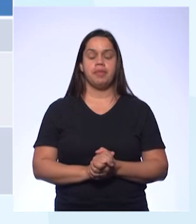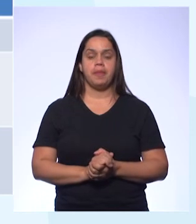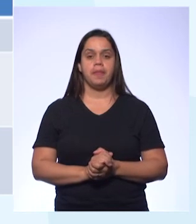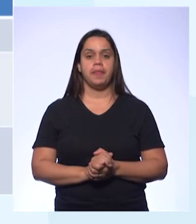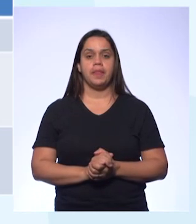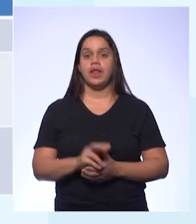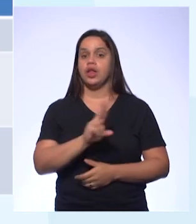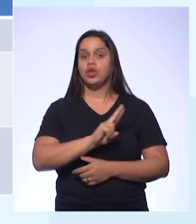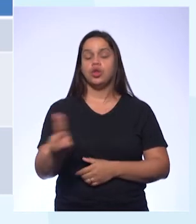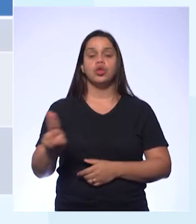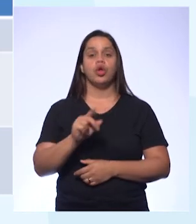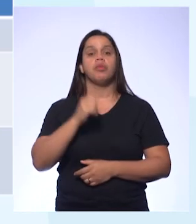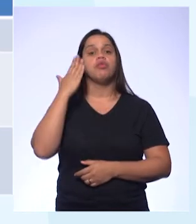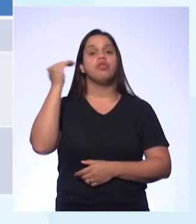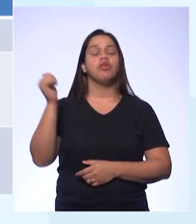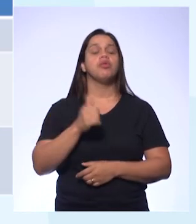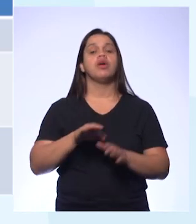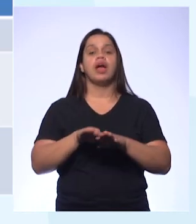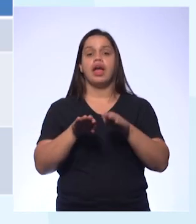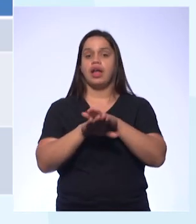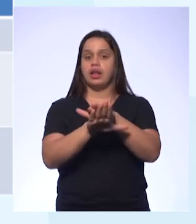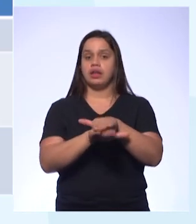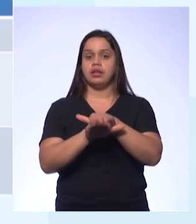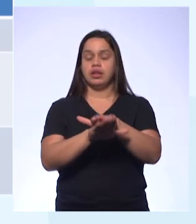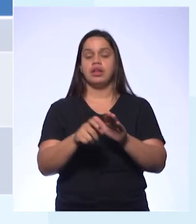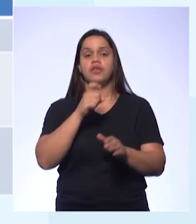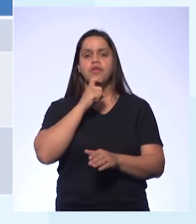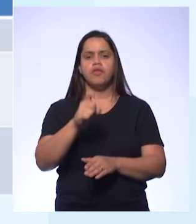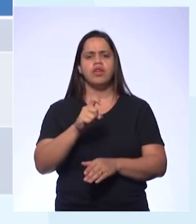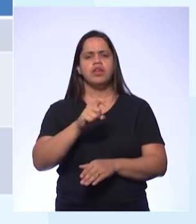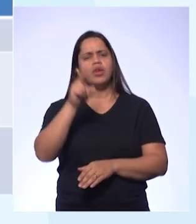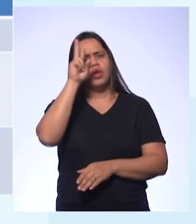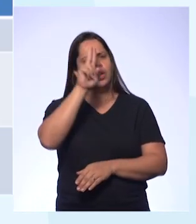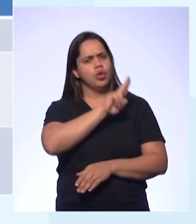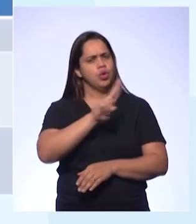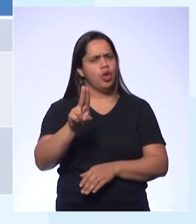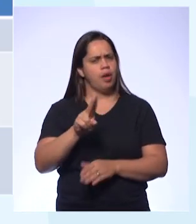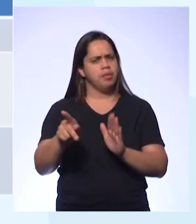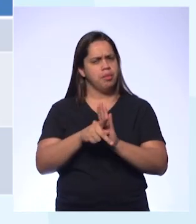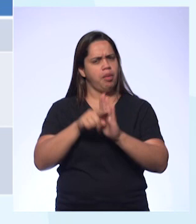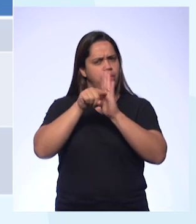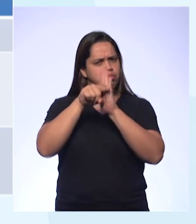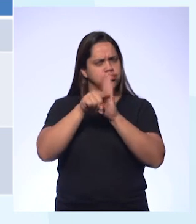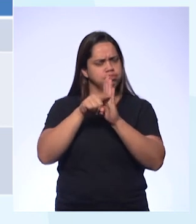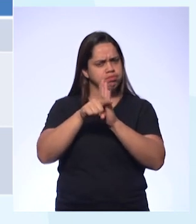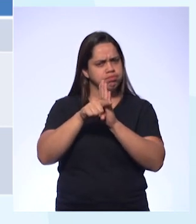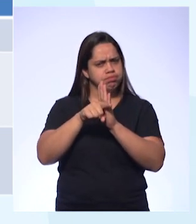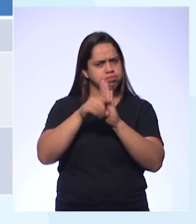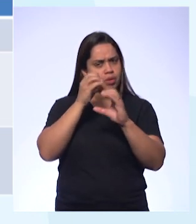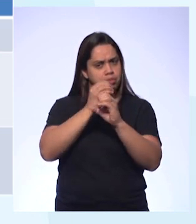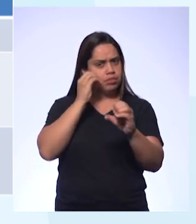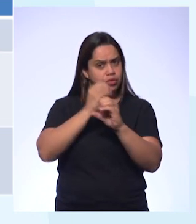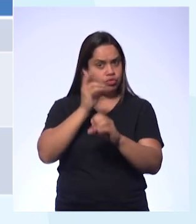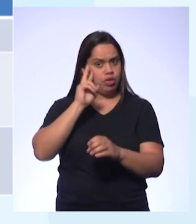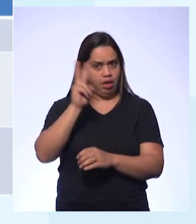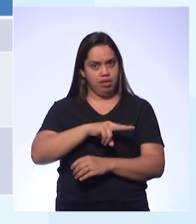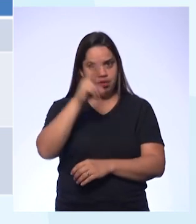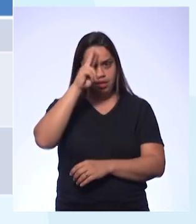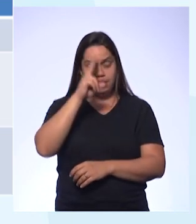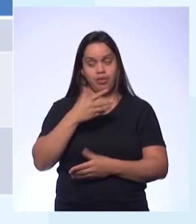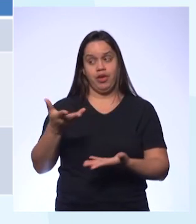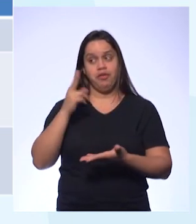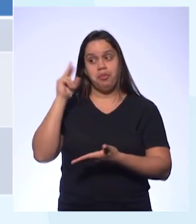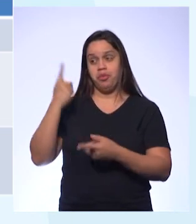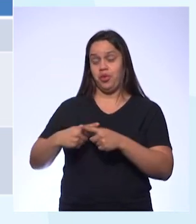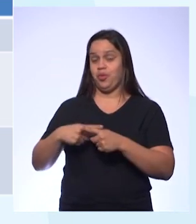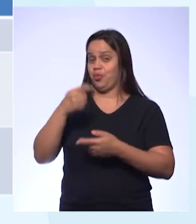Nome popular do animal era tartaruga verde. Quem lembra aí o nome científico que a gente acabou de ler? Agora eu quero ver, hein, Mônica? Porque o texto a gente